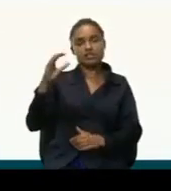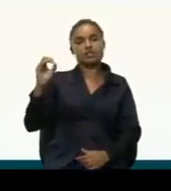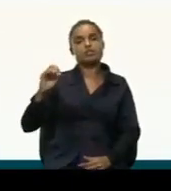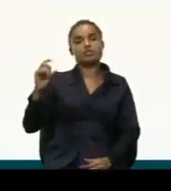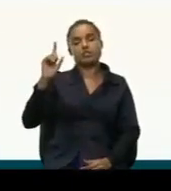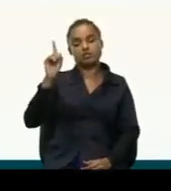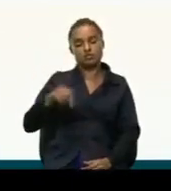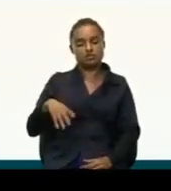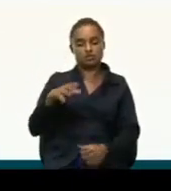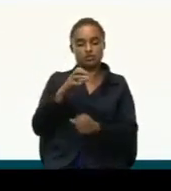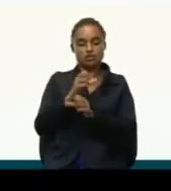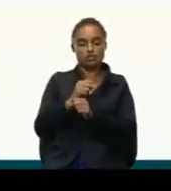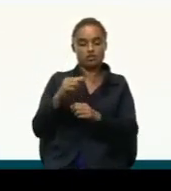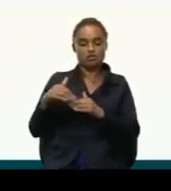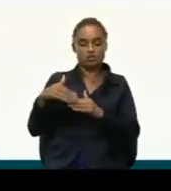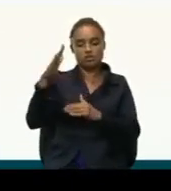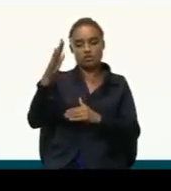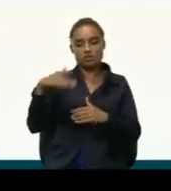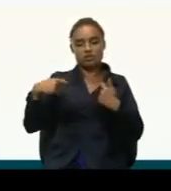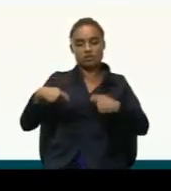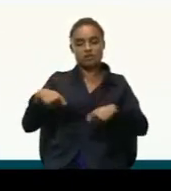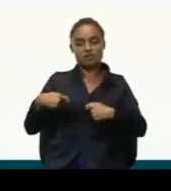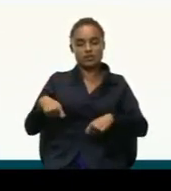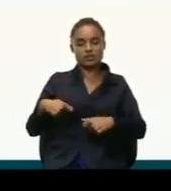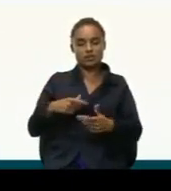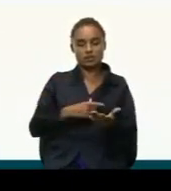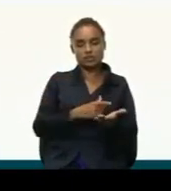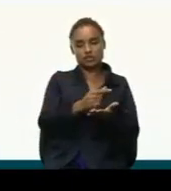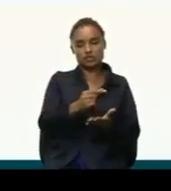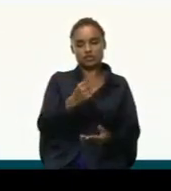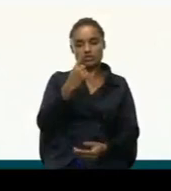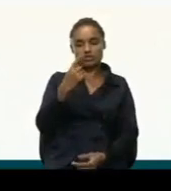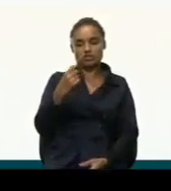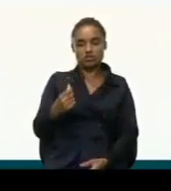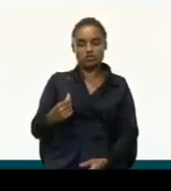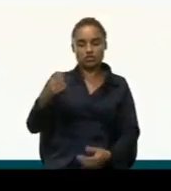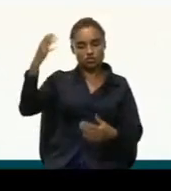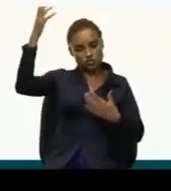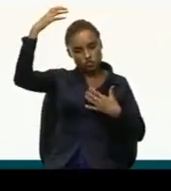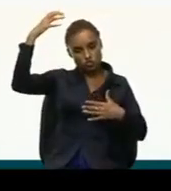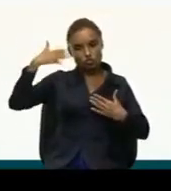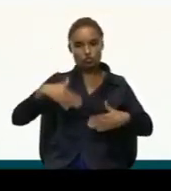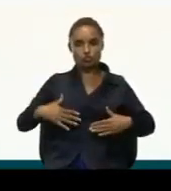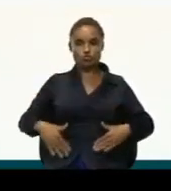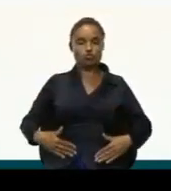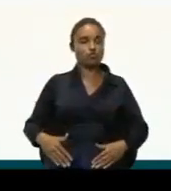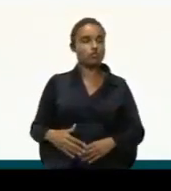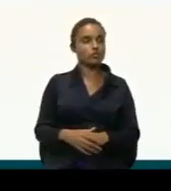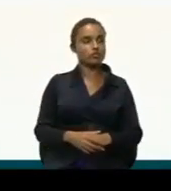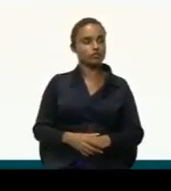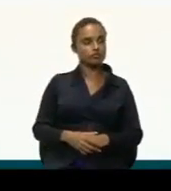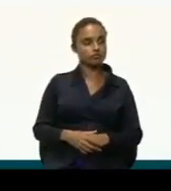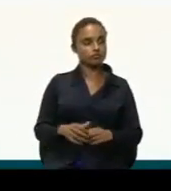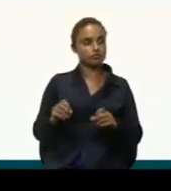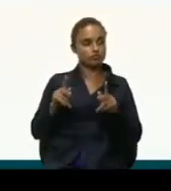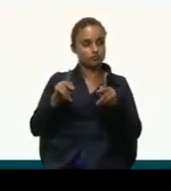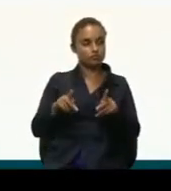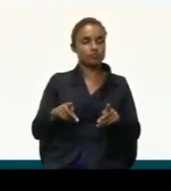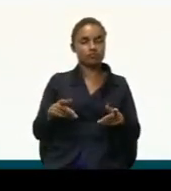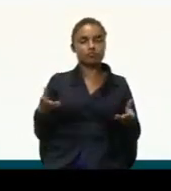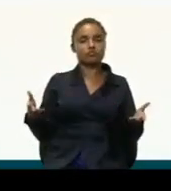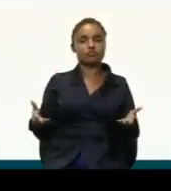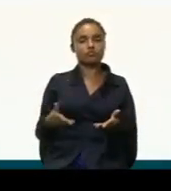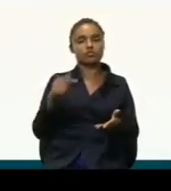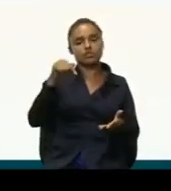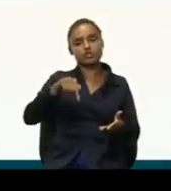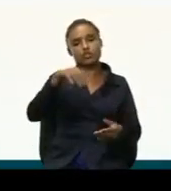para cima. Então, eu vou ter que comprar 16 chuveiros e instalar 16 chuveiros, tá? Instalação